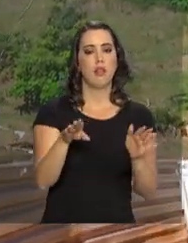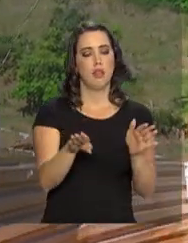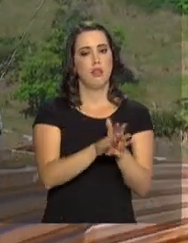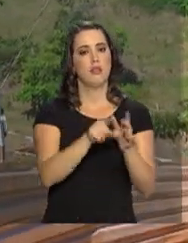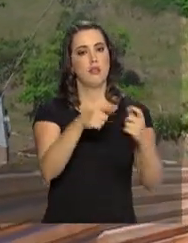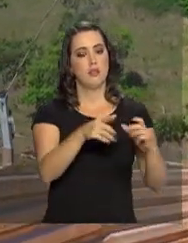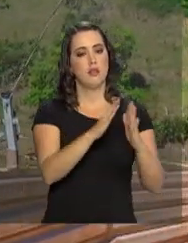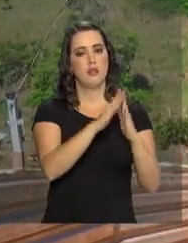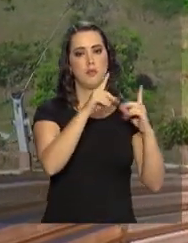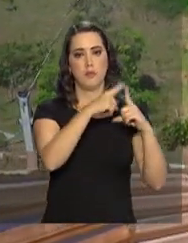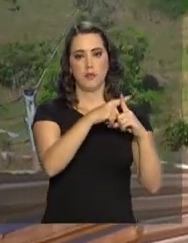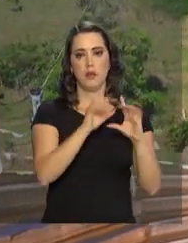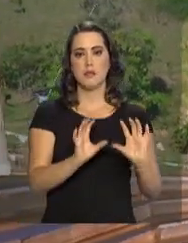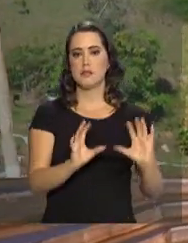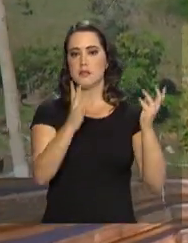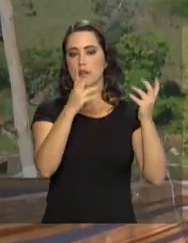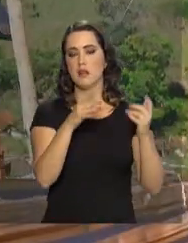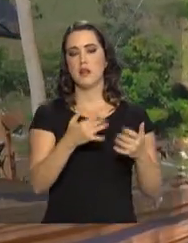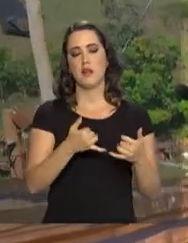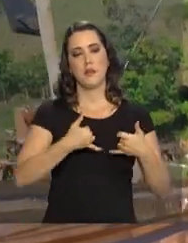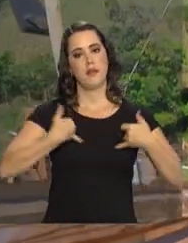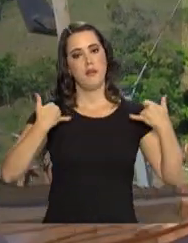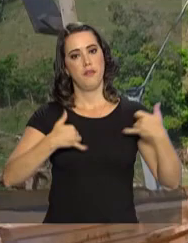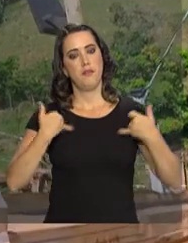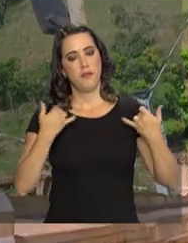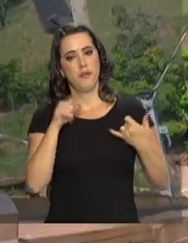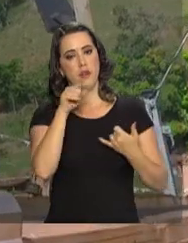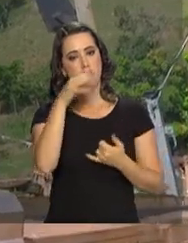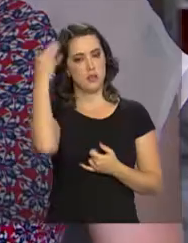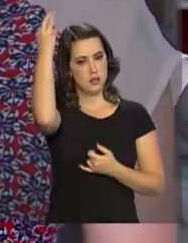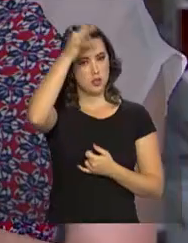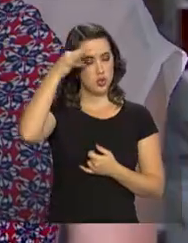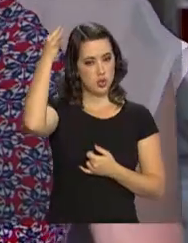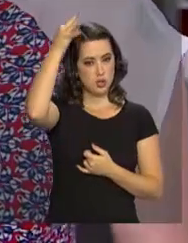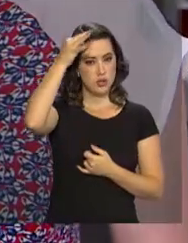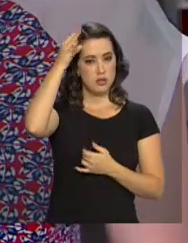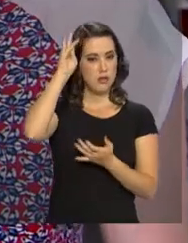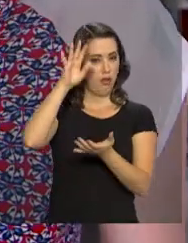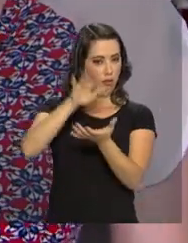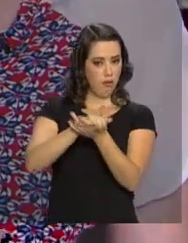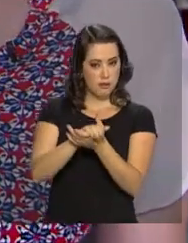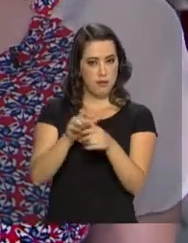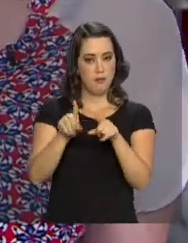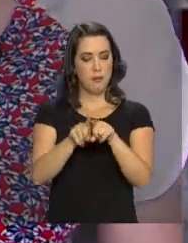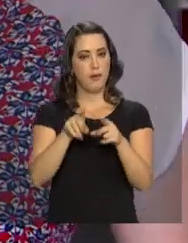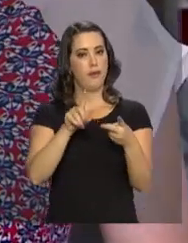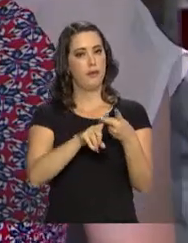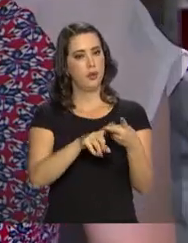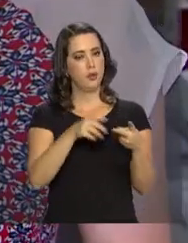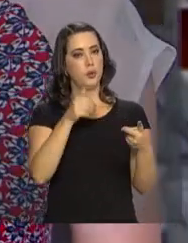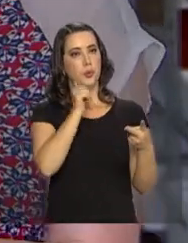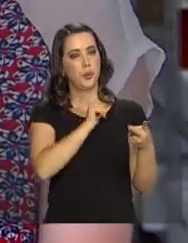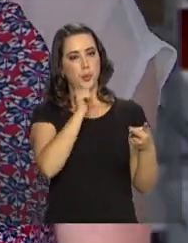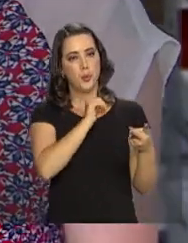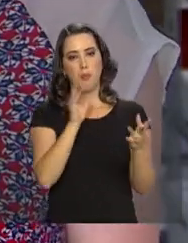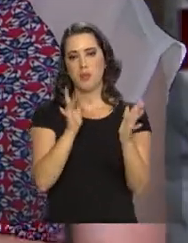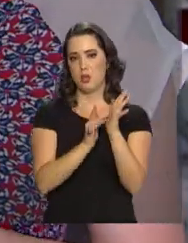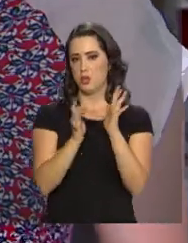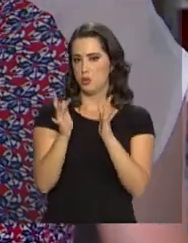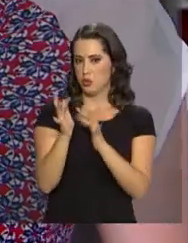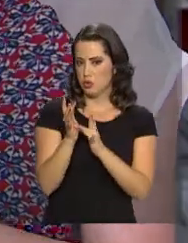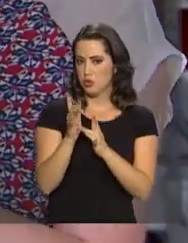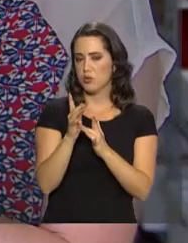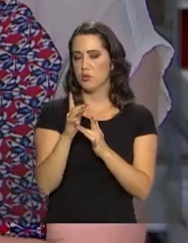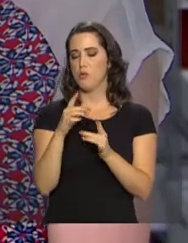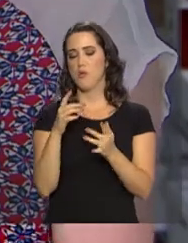Paracatu e celebram lá a festa do padroeiro, que é Santo Antônio, a festa do Menino Jesus, que aconteceu agora em setembro, Nossa Senhora